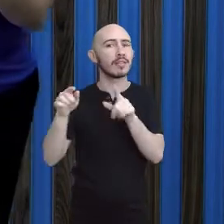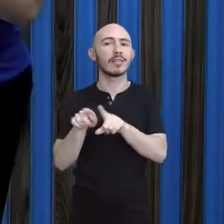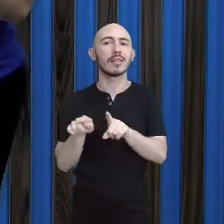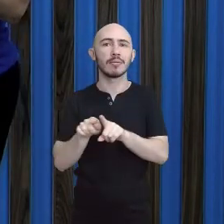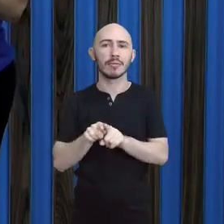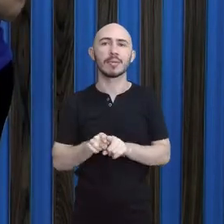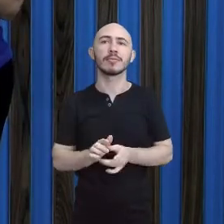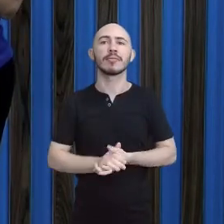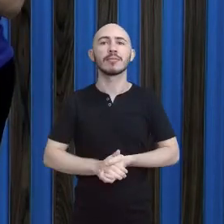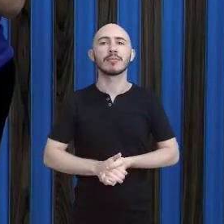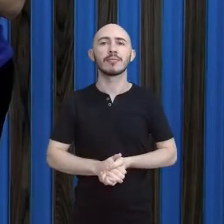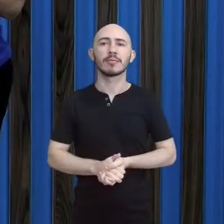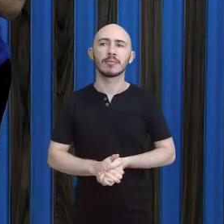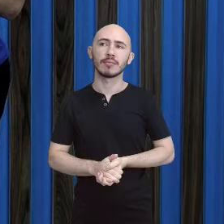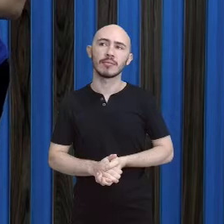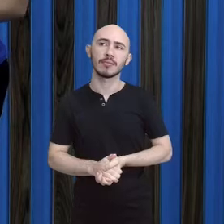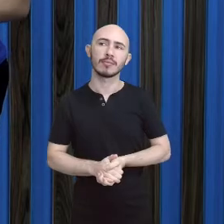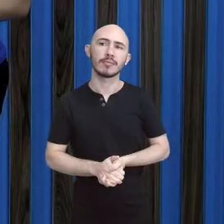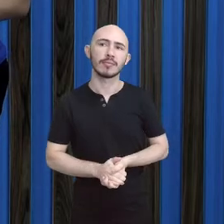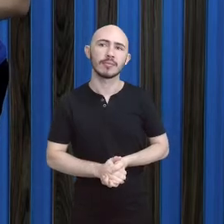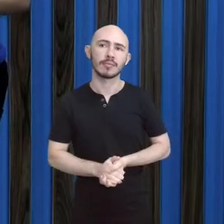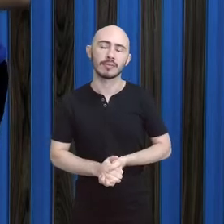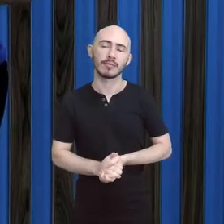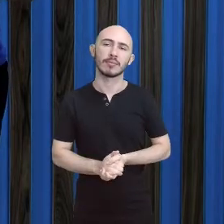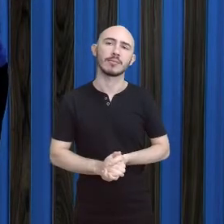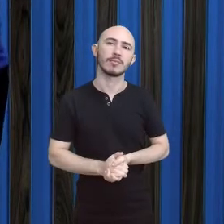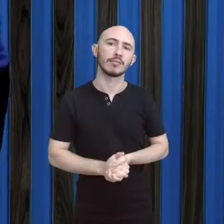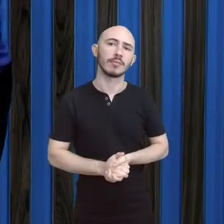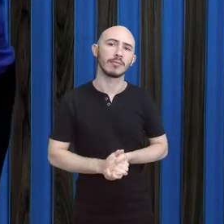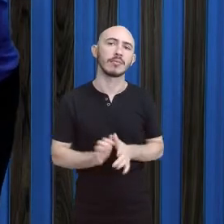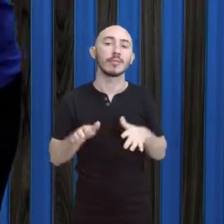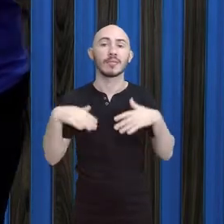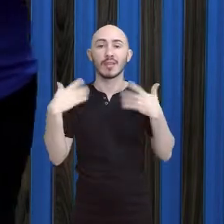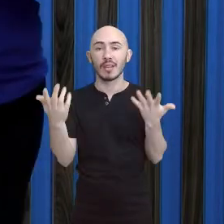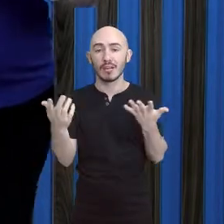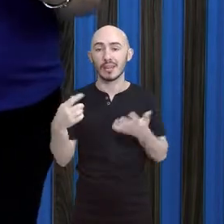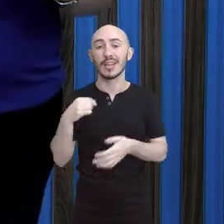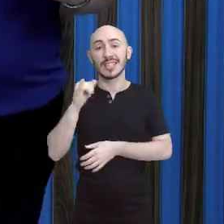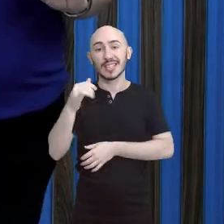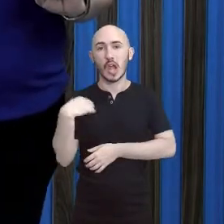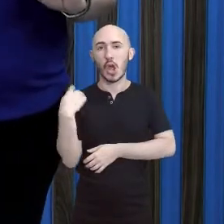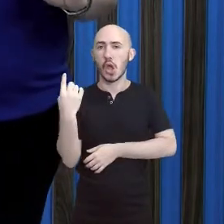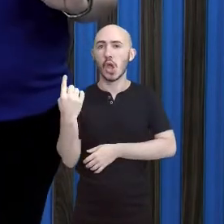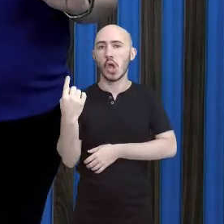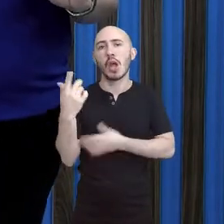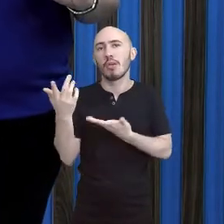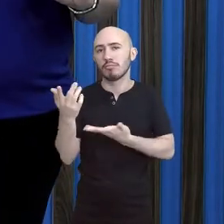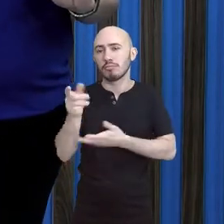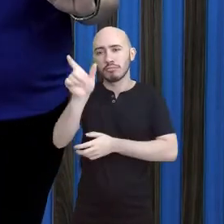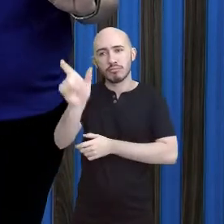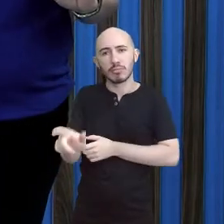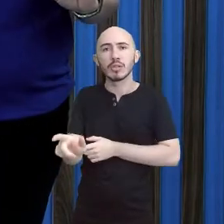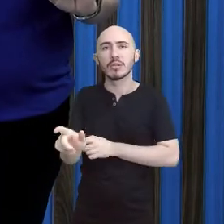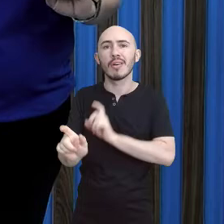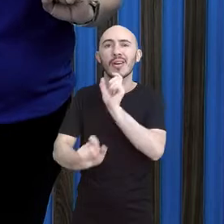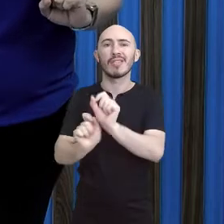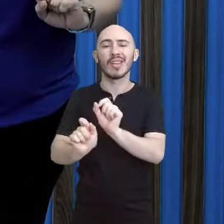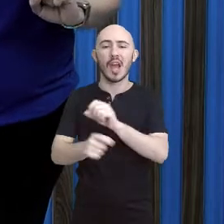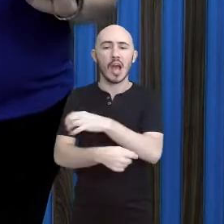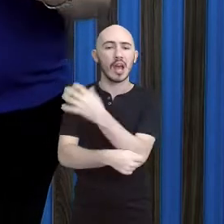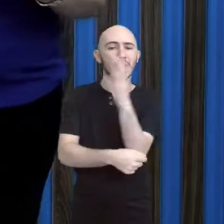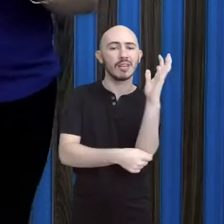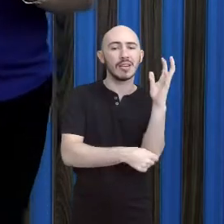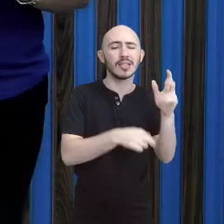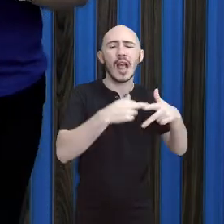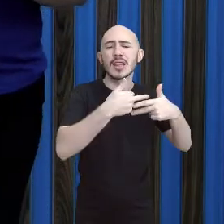Sobre tudo isso que eu estou falando. Então, assim, aquele que degrada seus recursos, os recursos dos quais ele